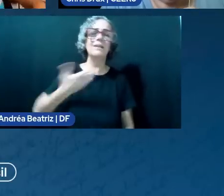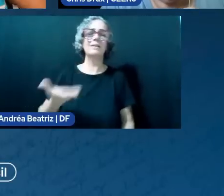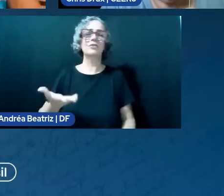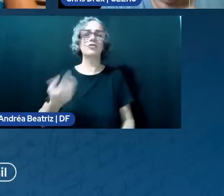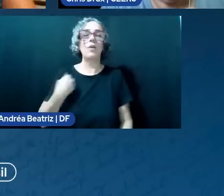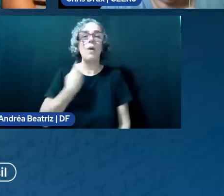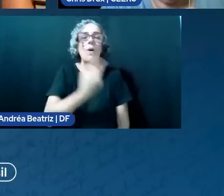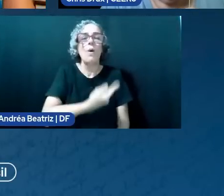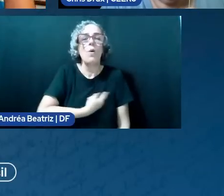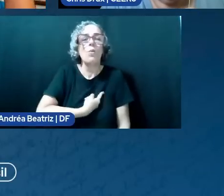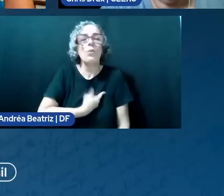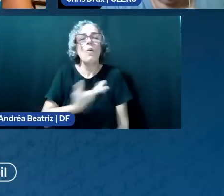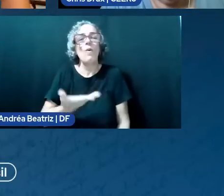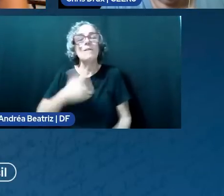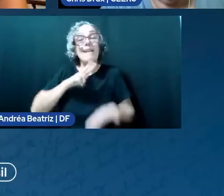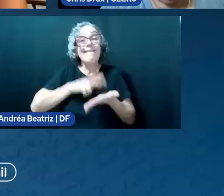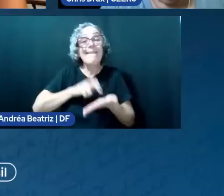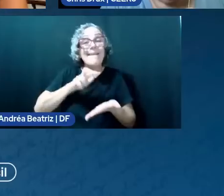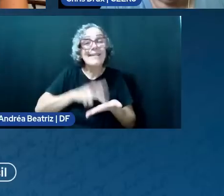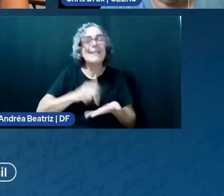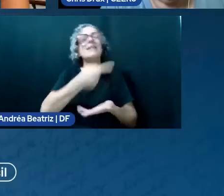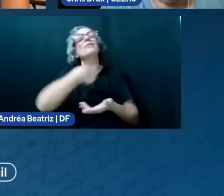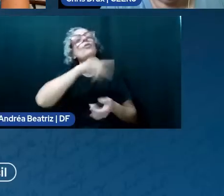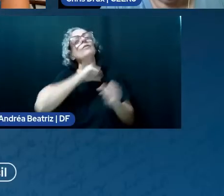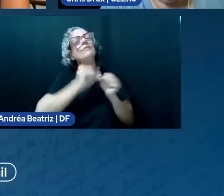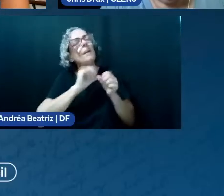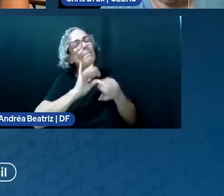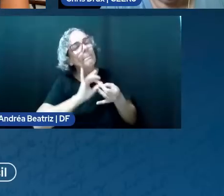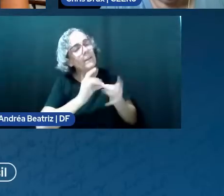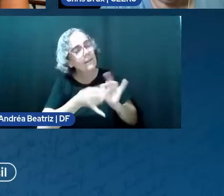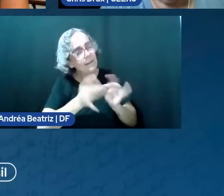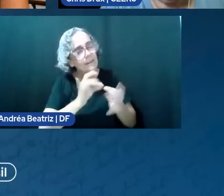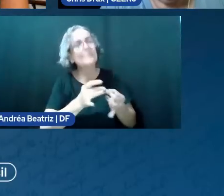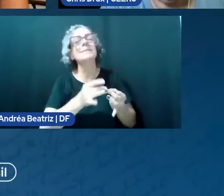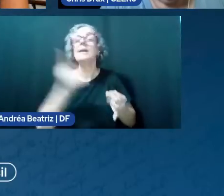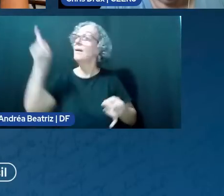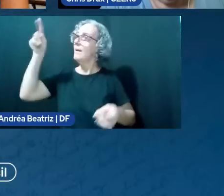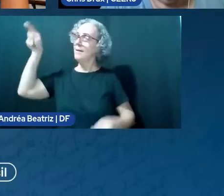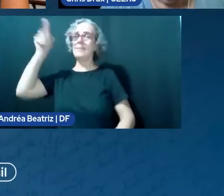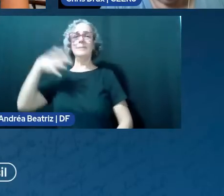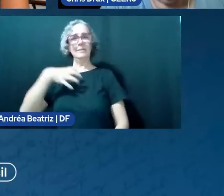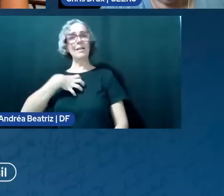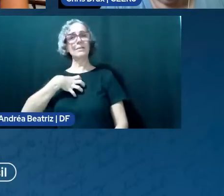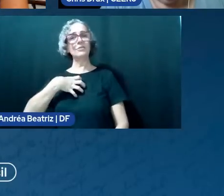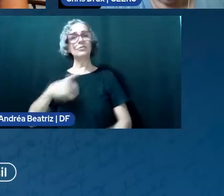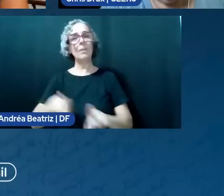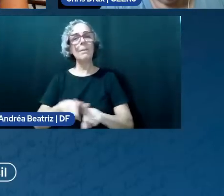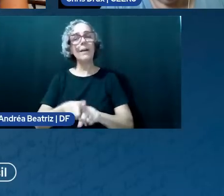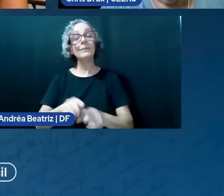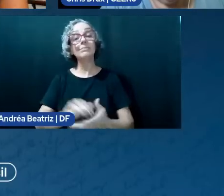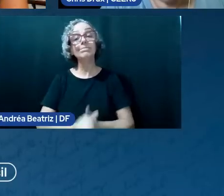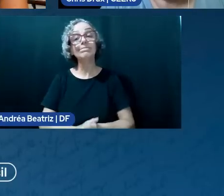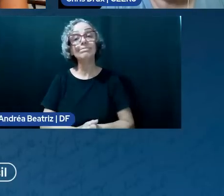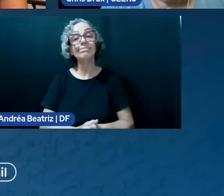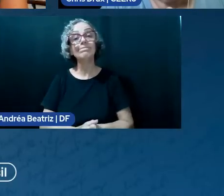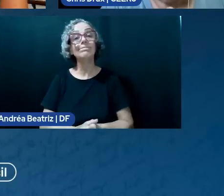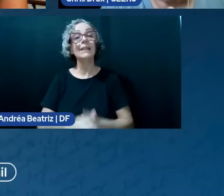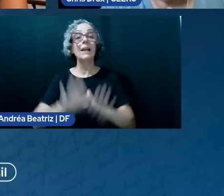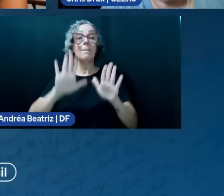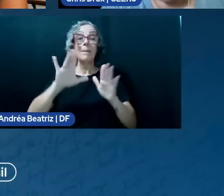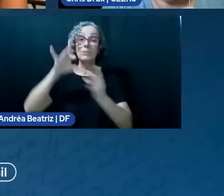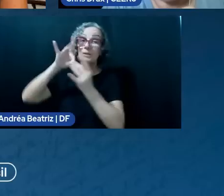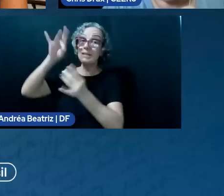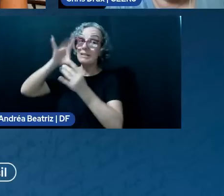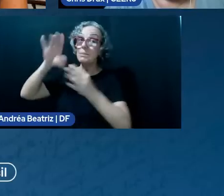ao nosso sentimento de alegria, às preces que fazemos por eles. Mas dizem os espíritos aqui, acrescentam o seguinte: são